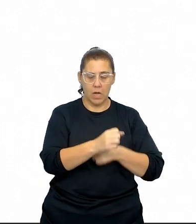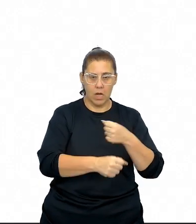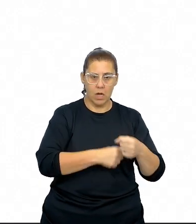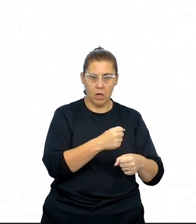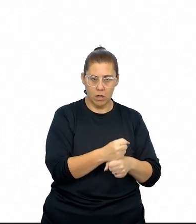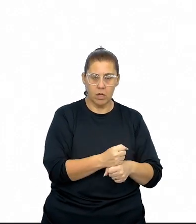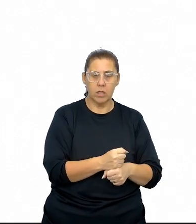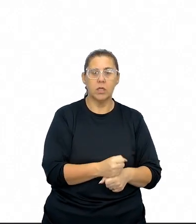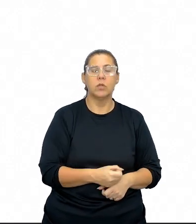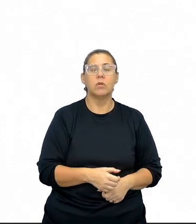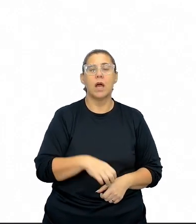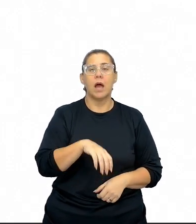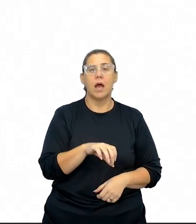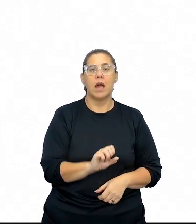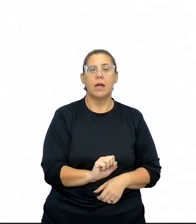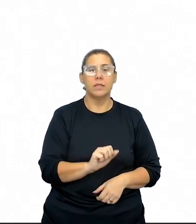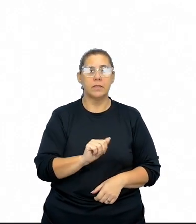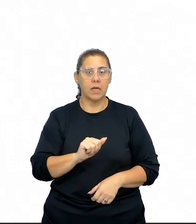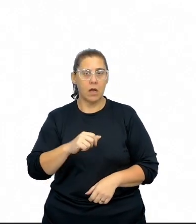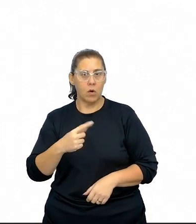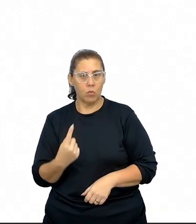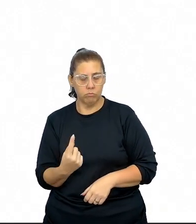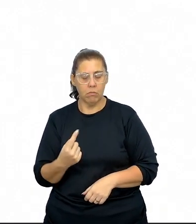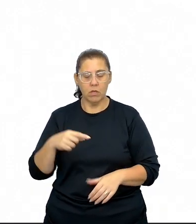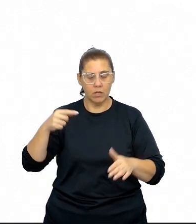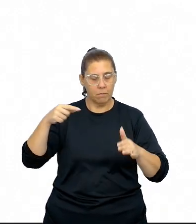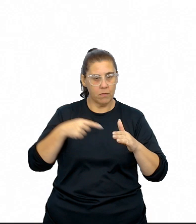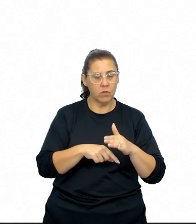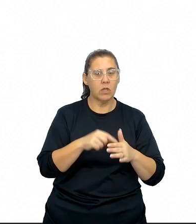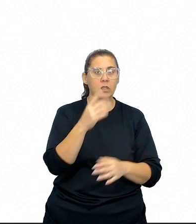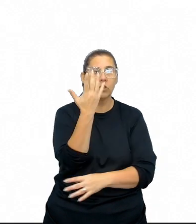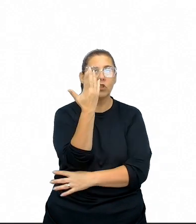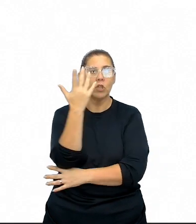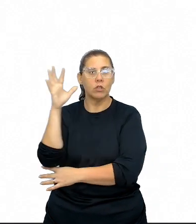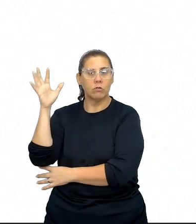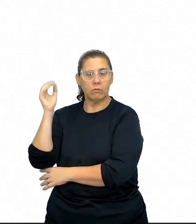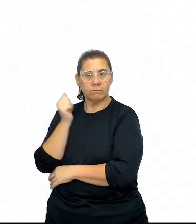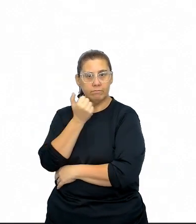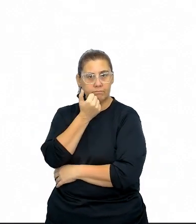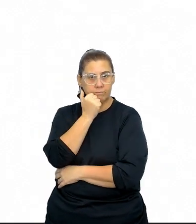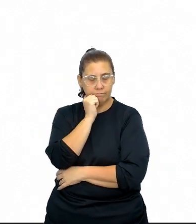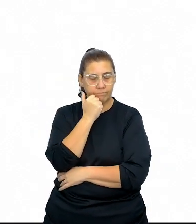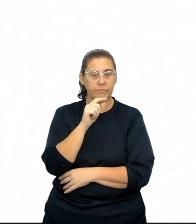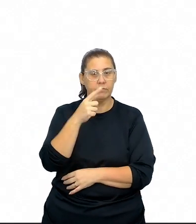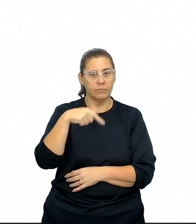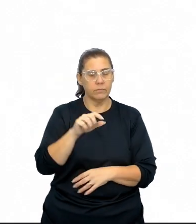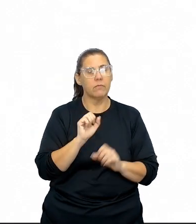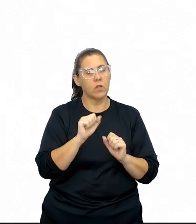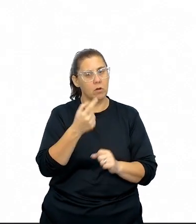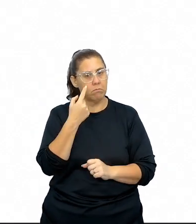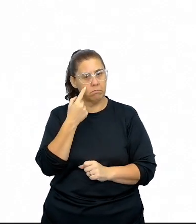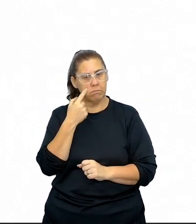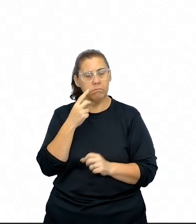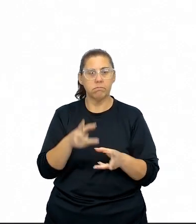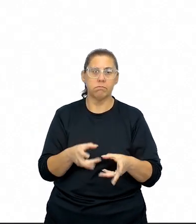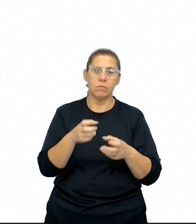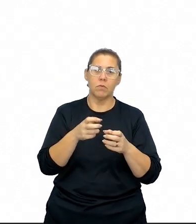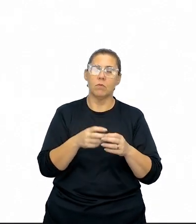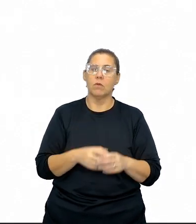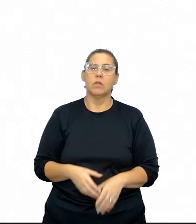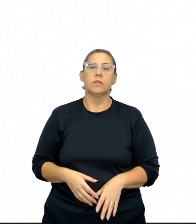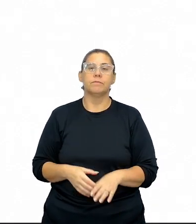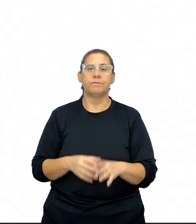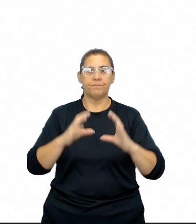a SA1 e nós nos aprofundamos na natureza da ciência, como pode ser observado no topo